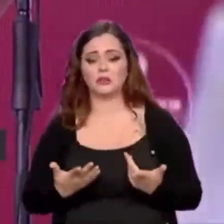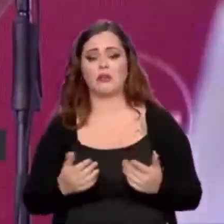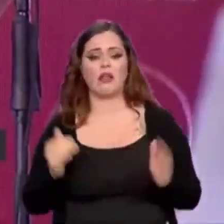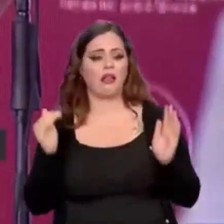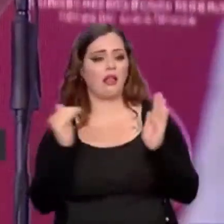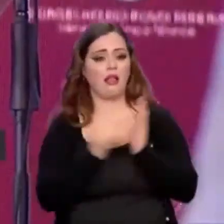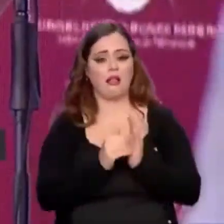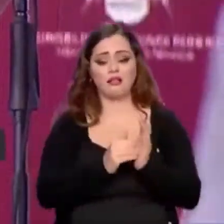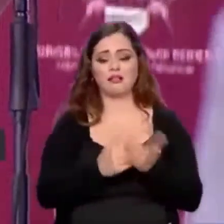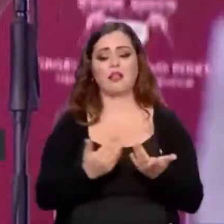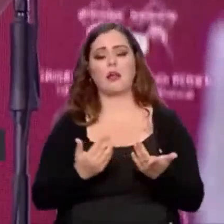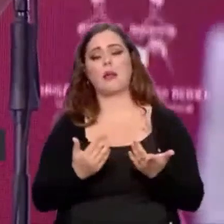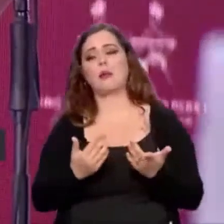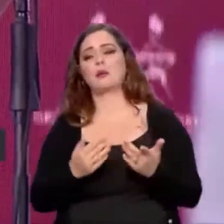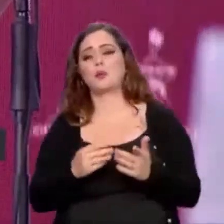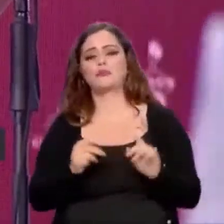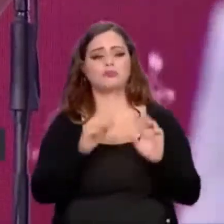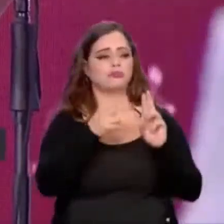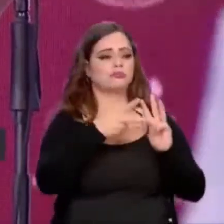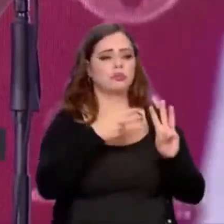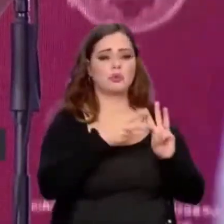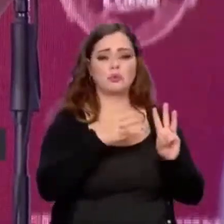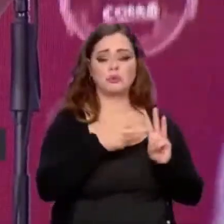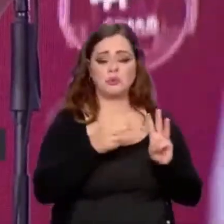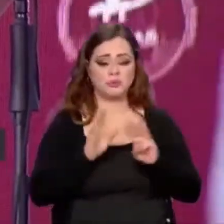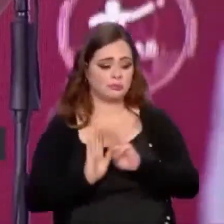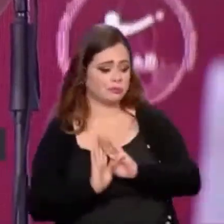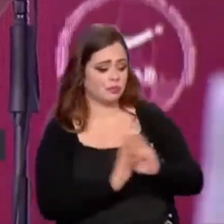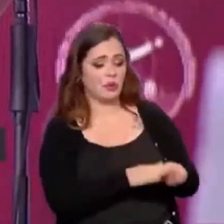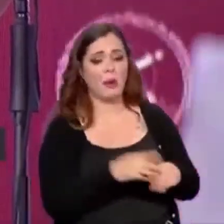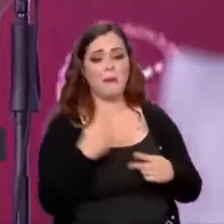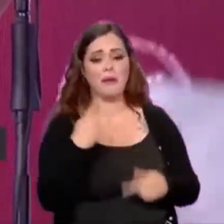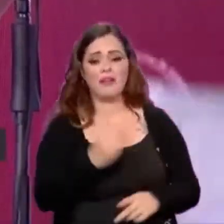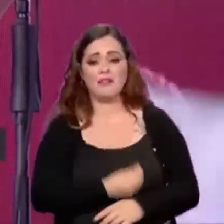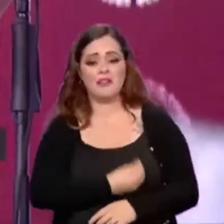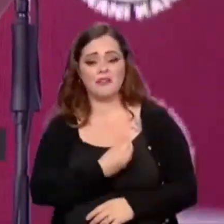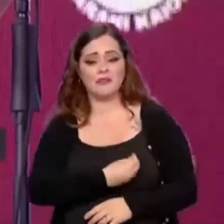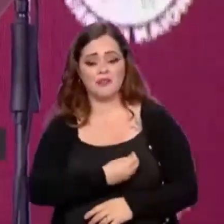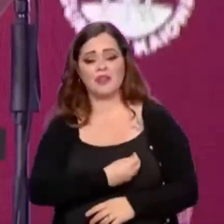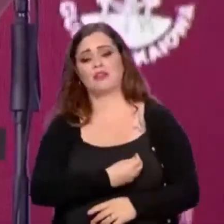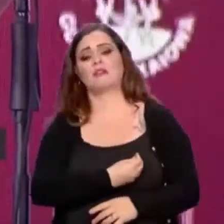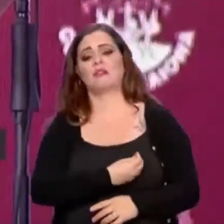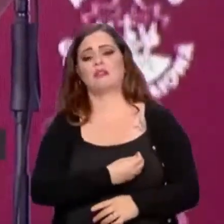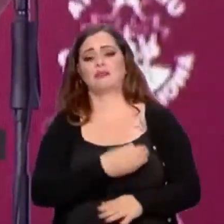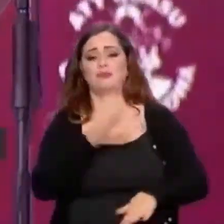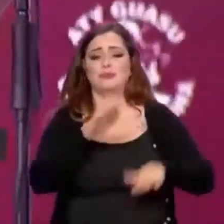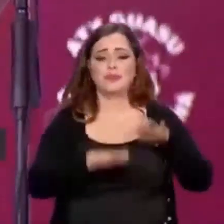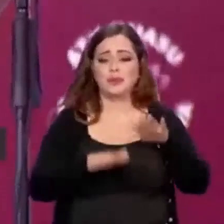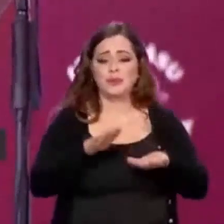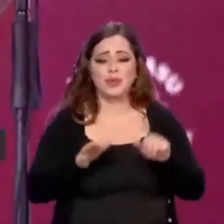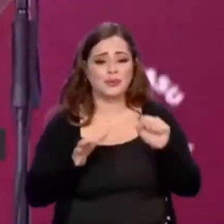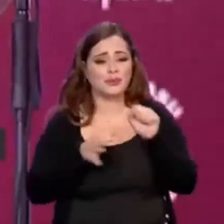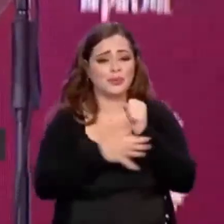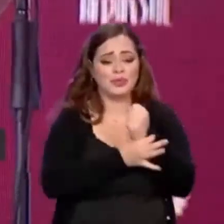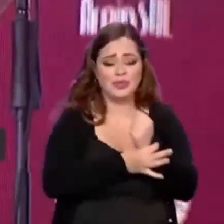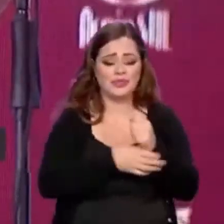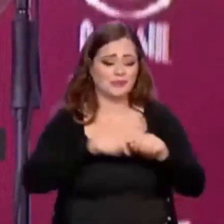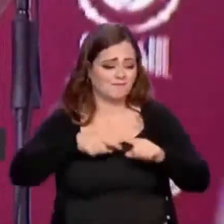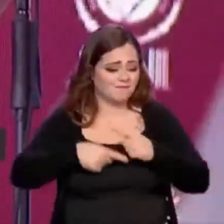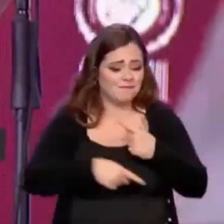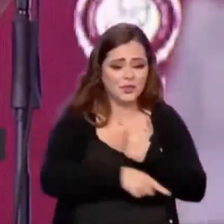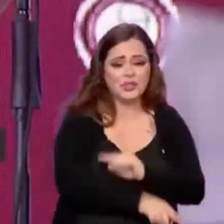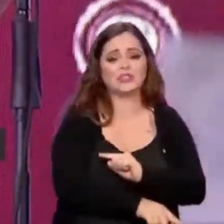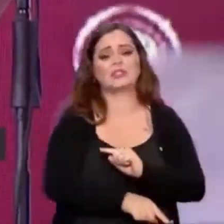até povos isolados que, para sobreviver, dependem de uma ação, proteção intensiva